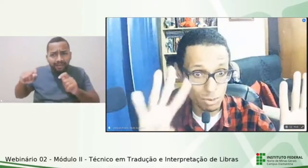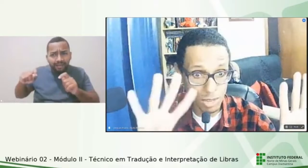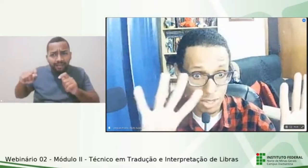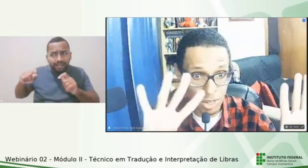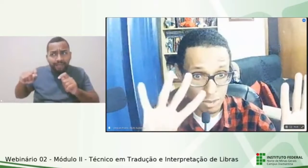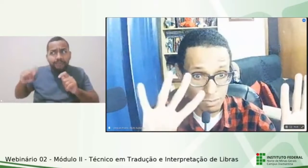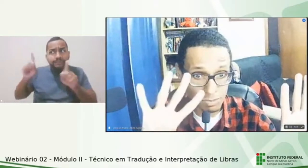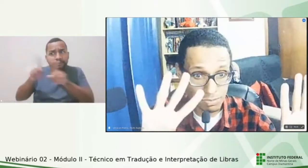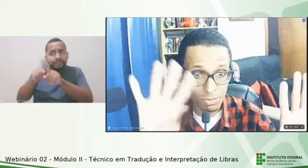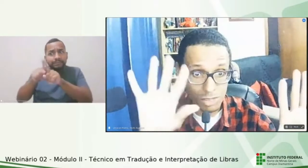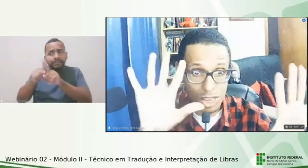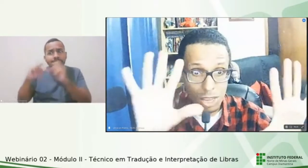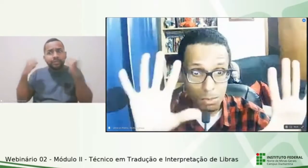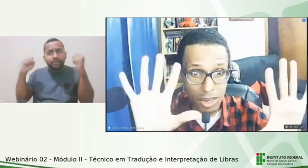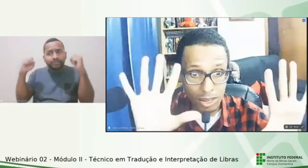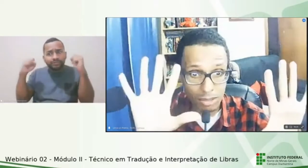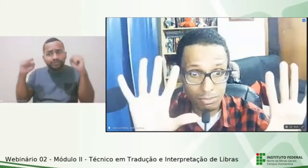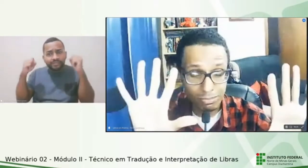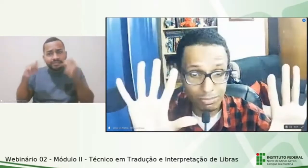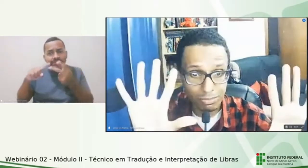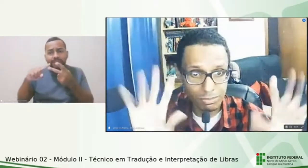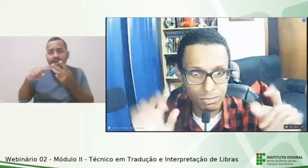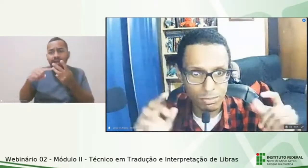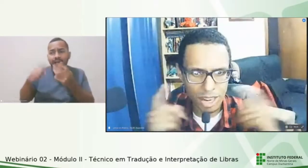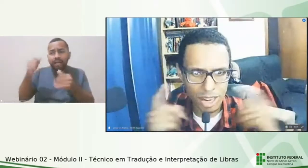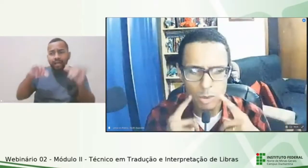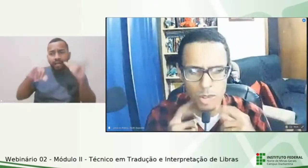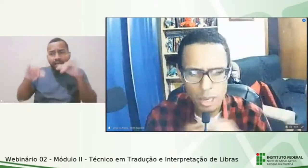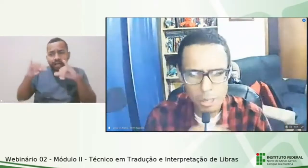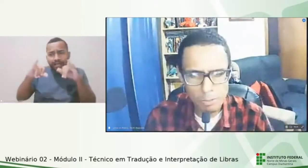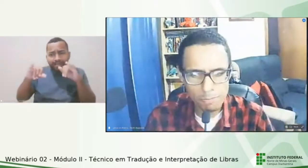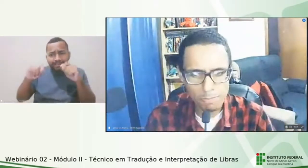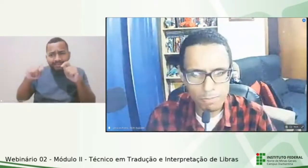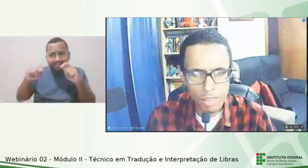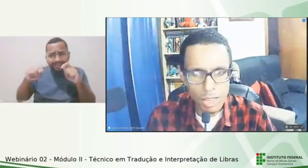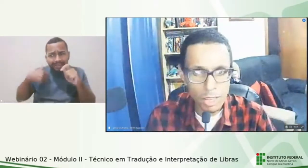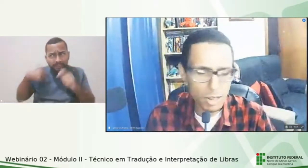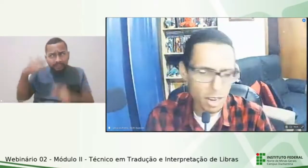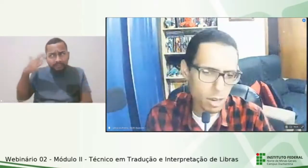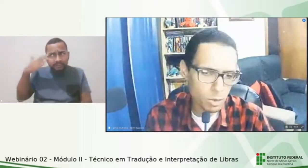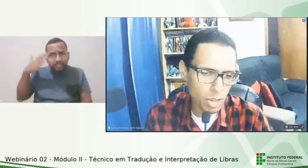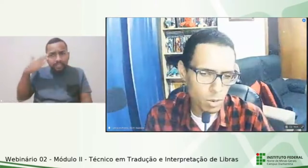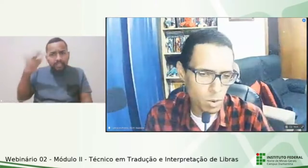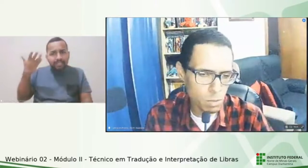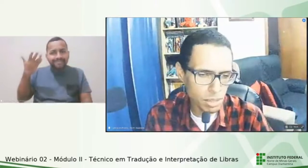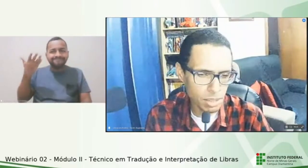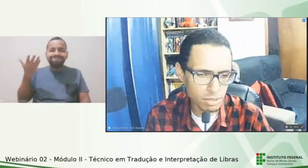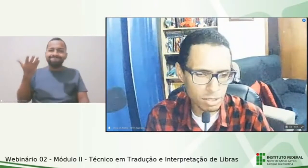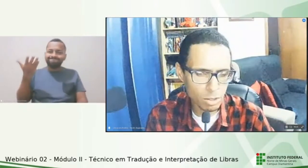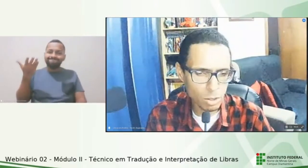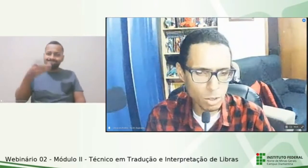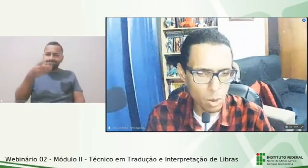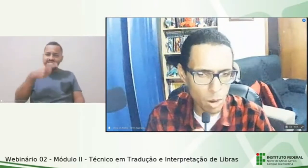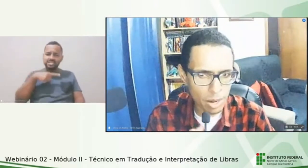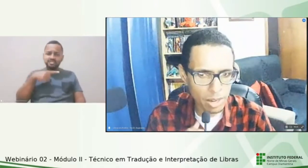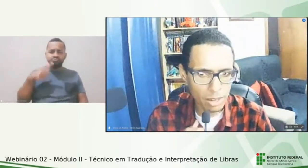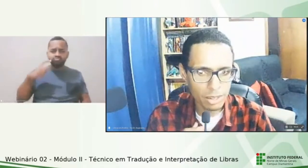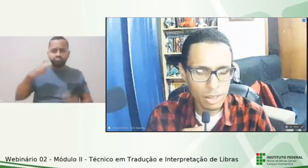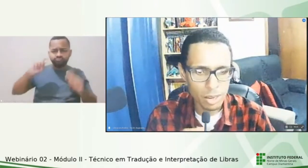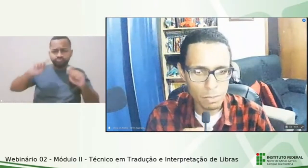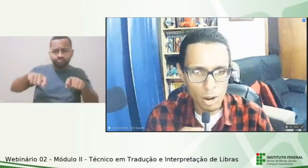educação física, química? Será que eu sei? Será que eu tenho competência